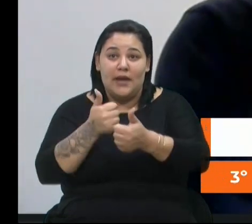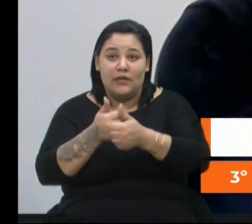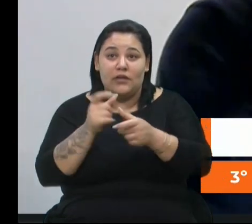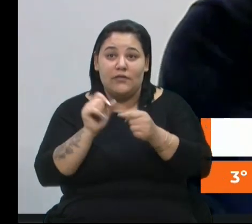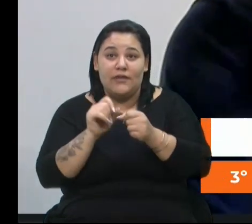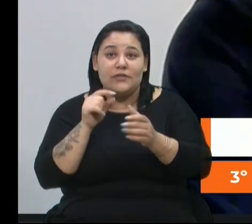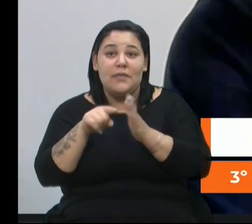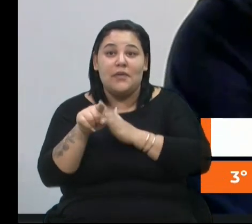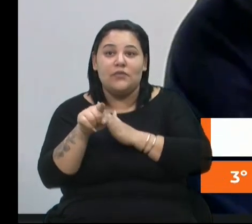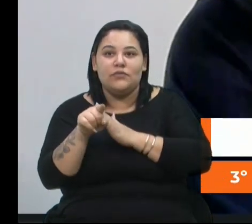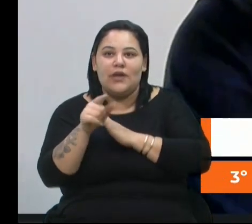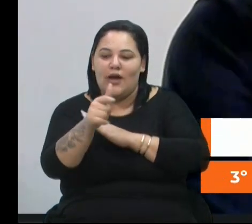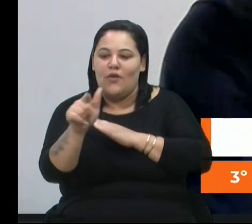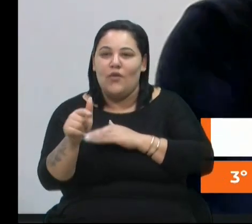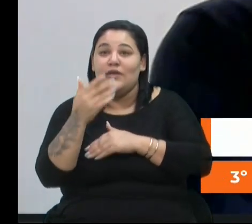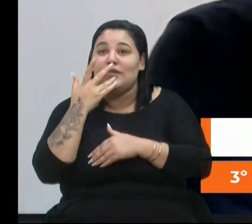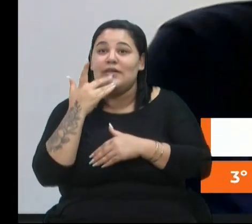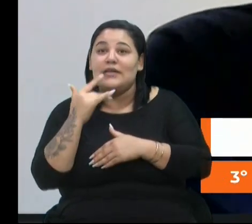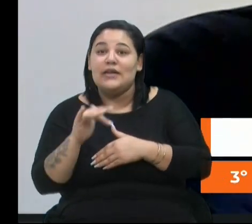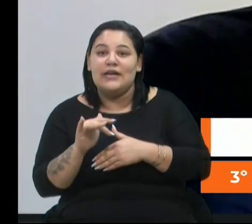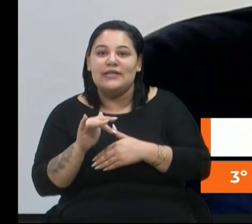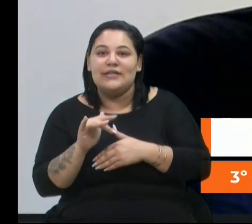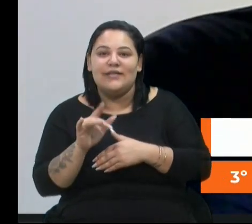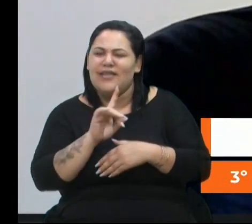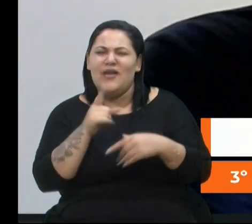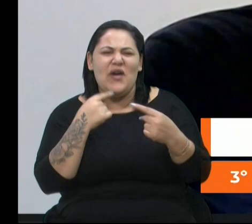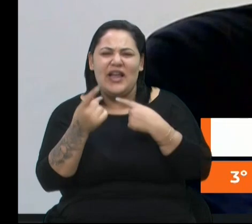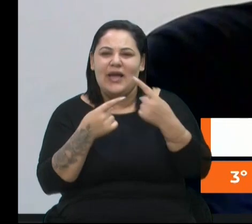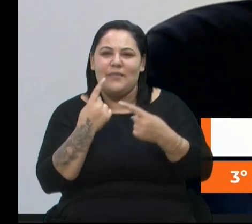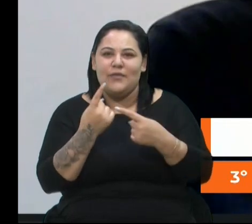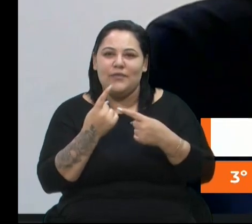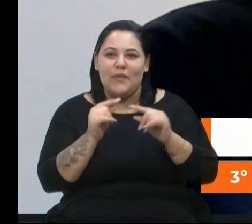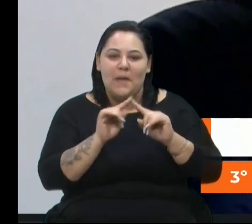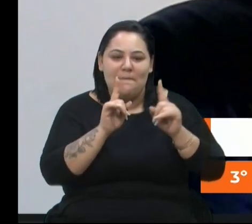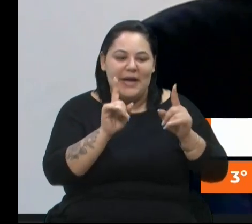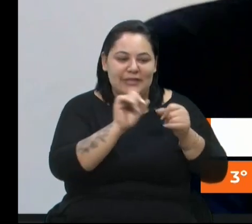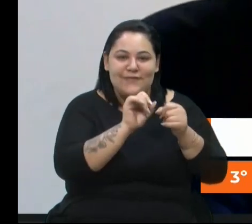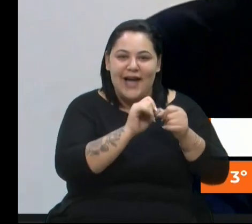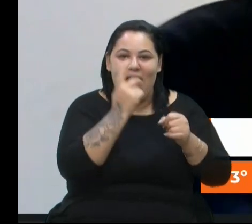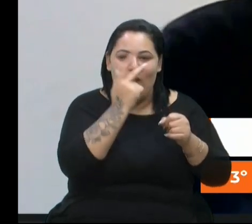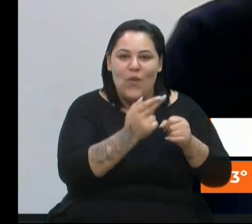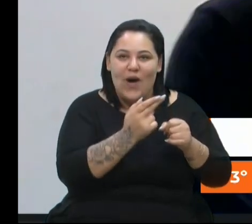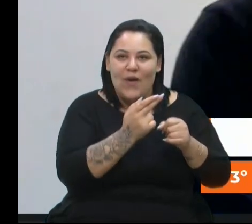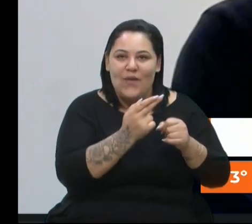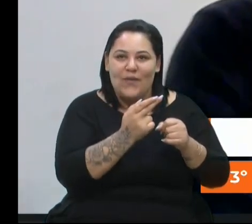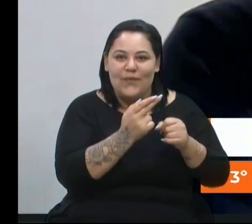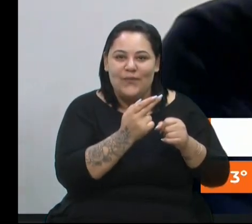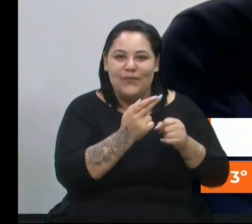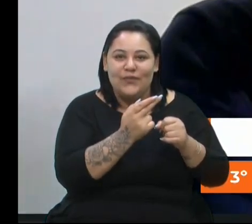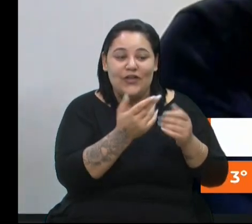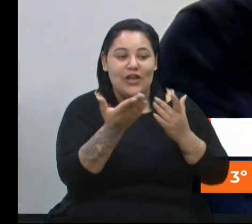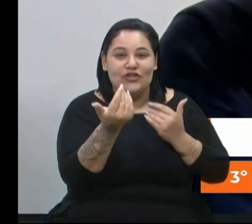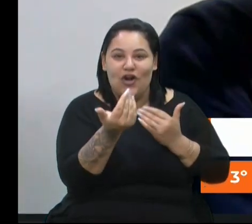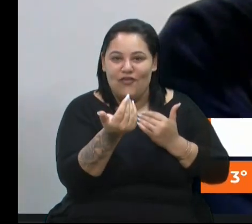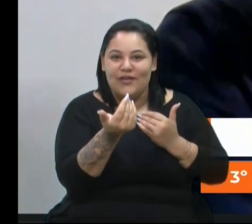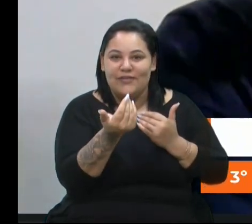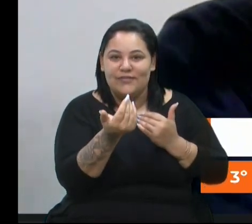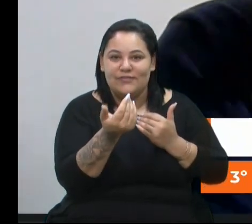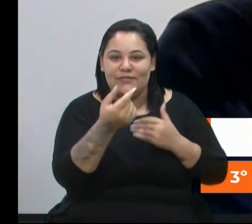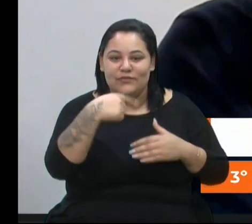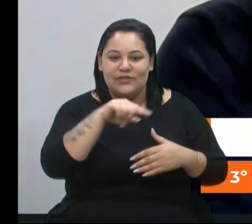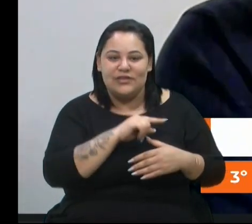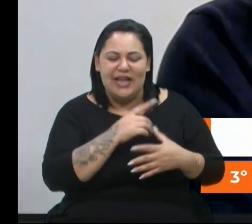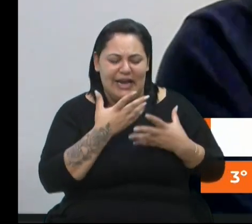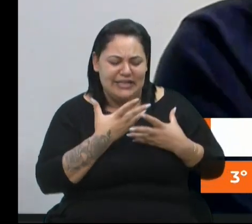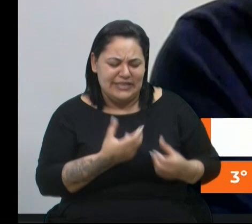crianças não reclamam, mas vai fazer isso na adolescência. Você está ali com o seu cérebro borbulhando por conta daquela